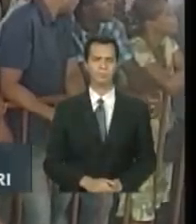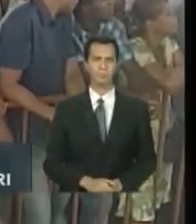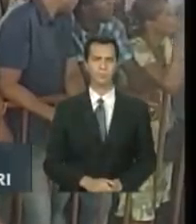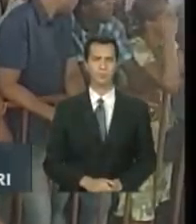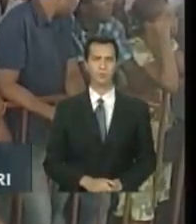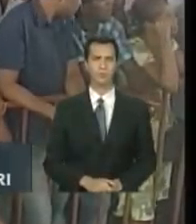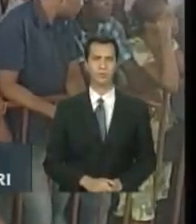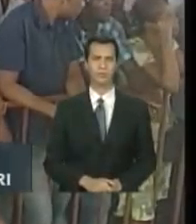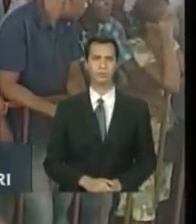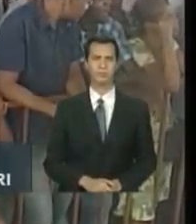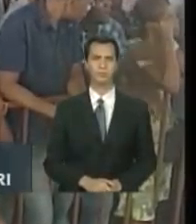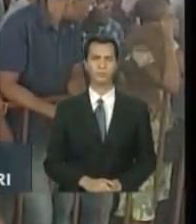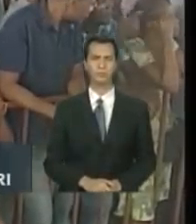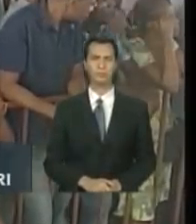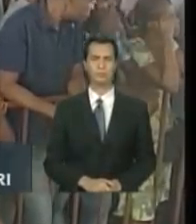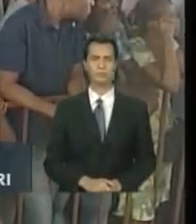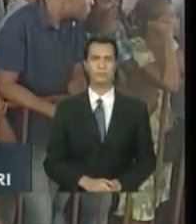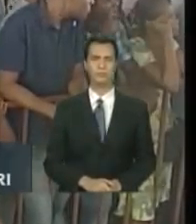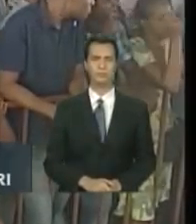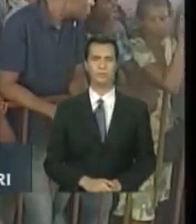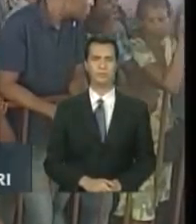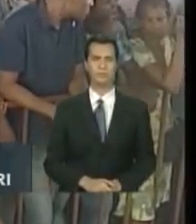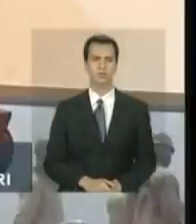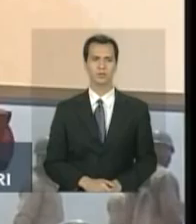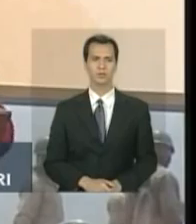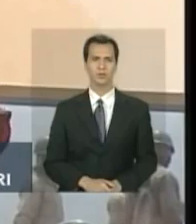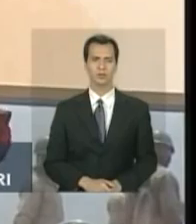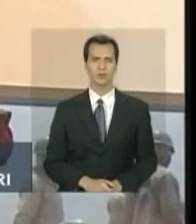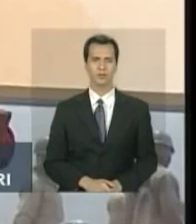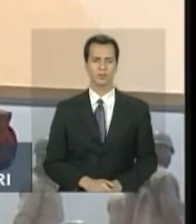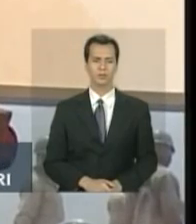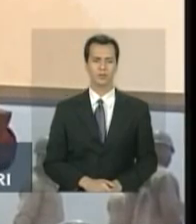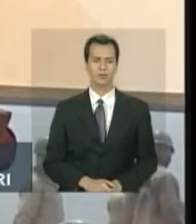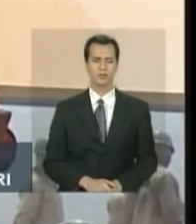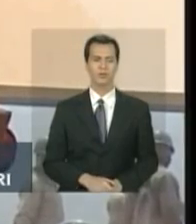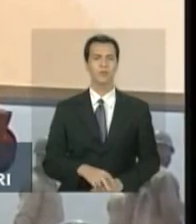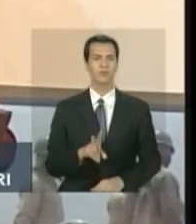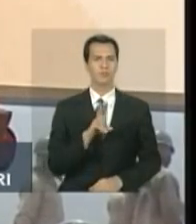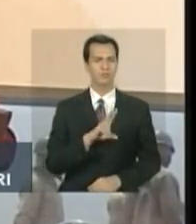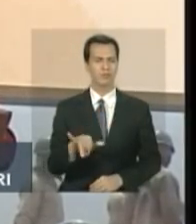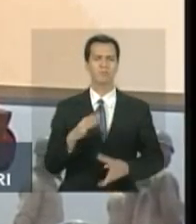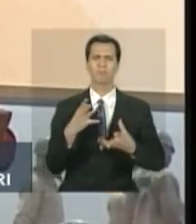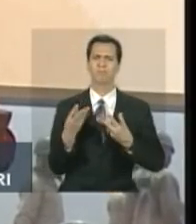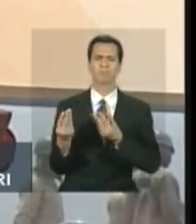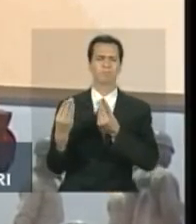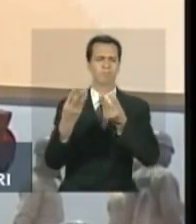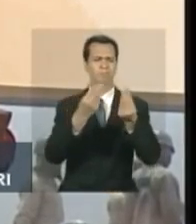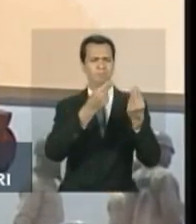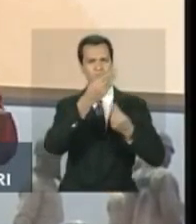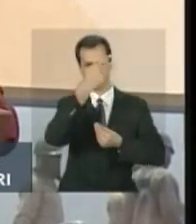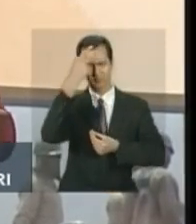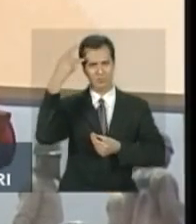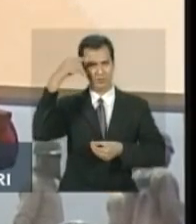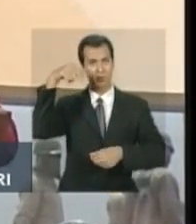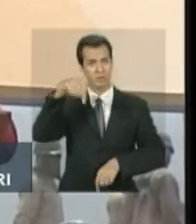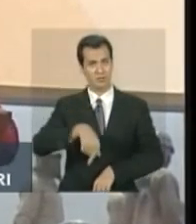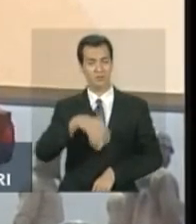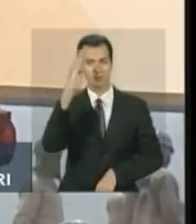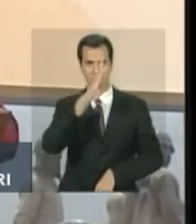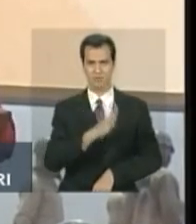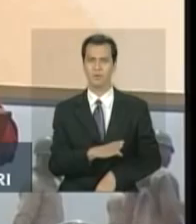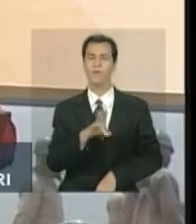Foram, são e serão milhares, milhões de pessoas no nosso país que vão